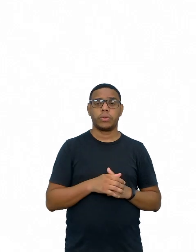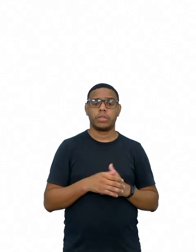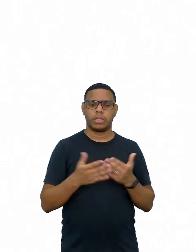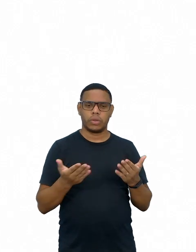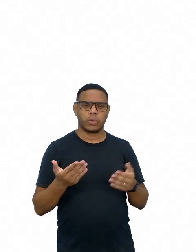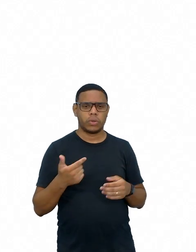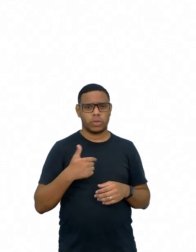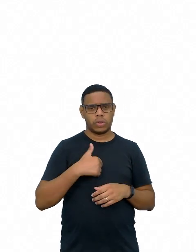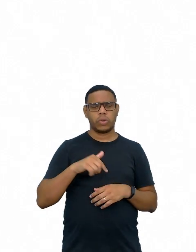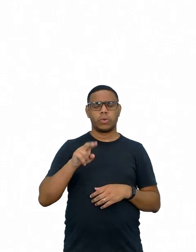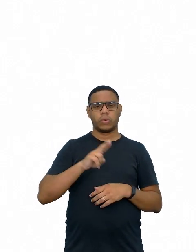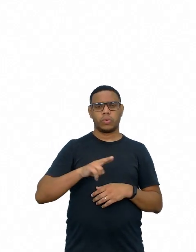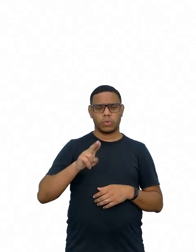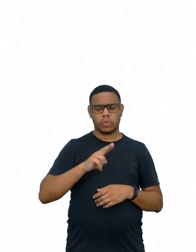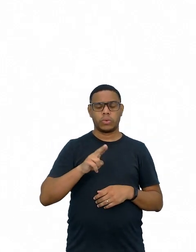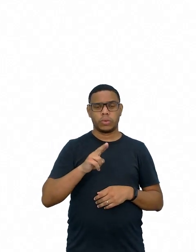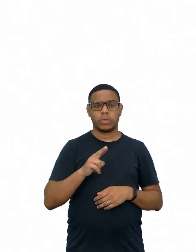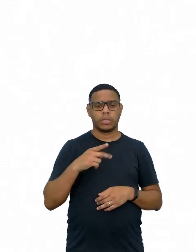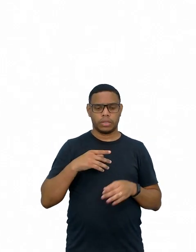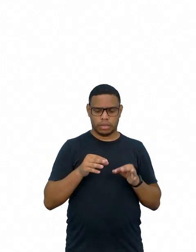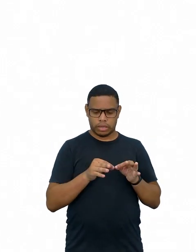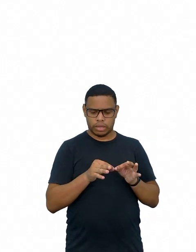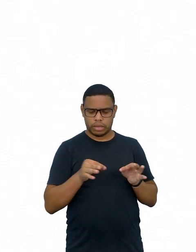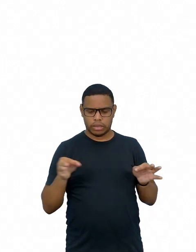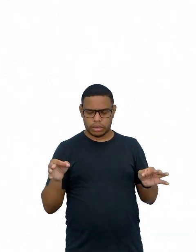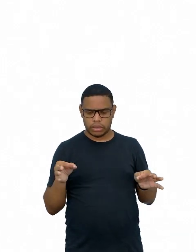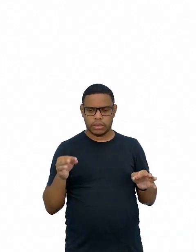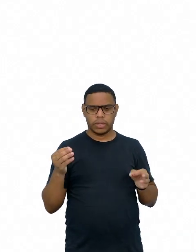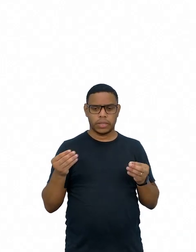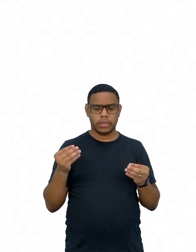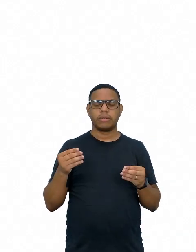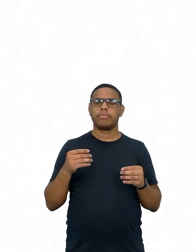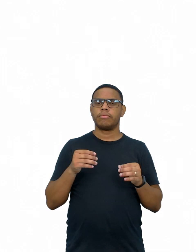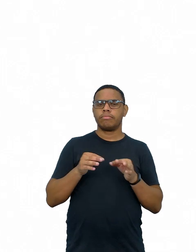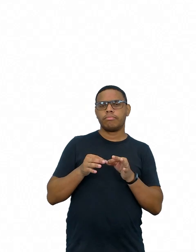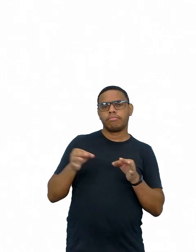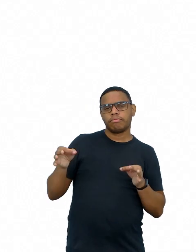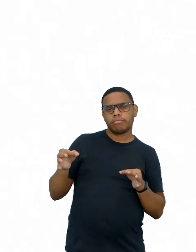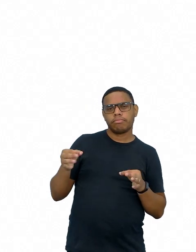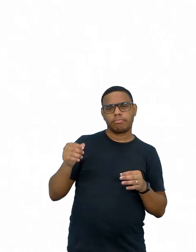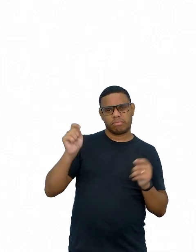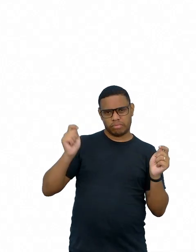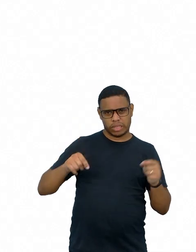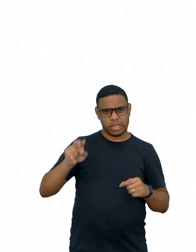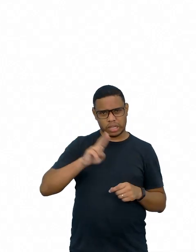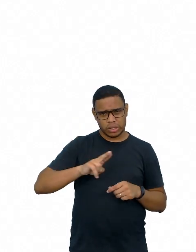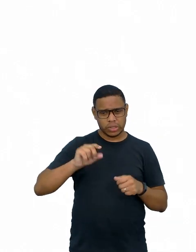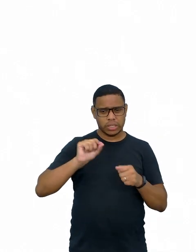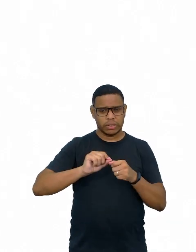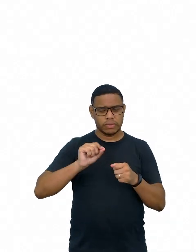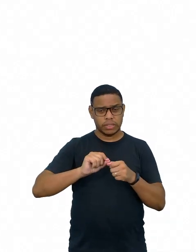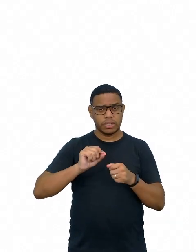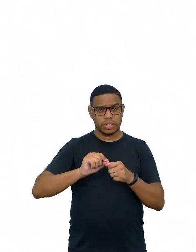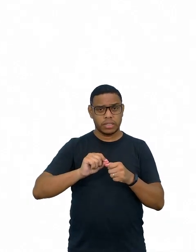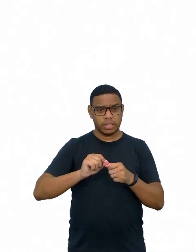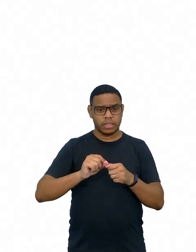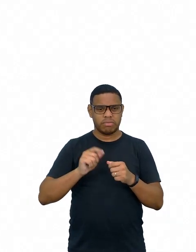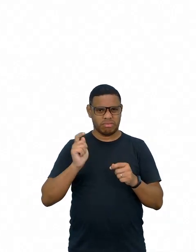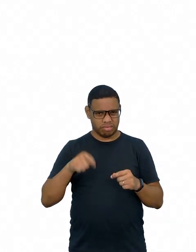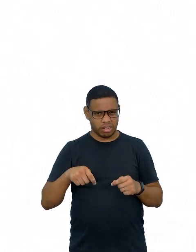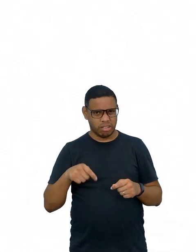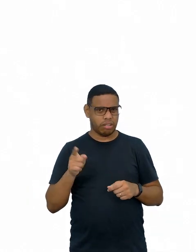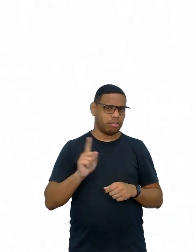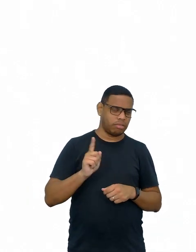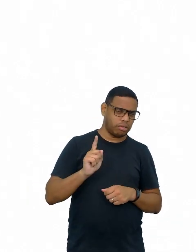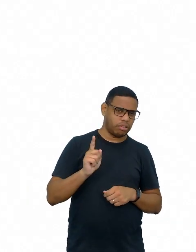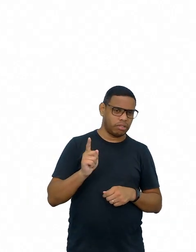usando, que é distância entre pontos no plano cartesiano, dá para usar, dá para fazer lá na SA4? Eu